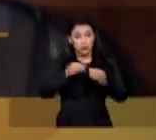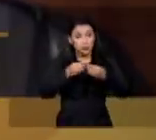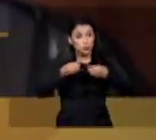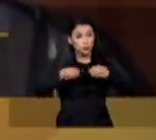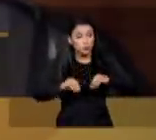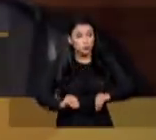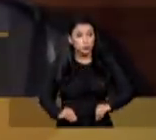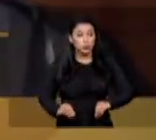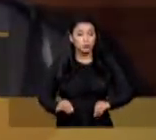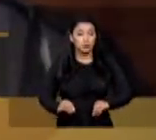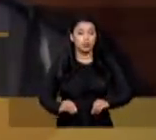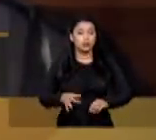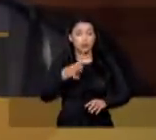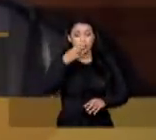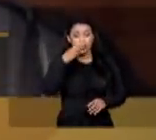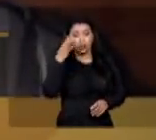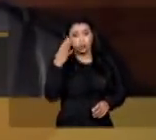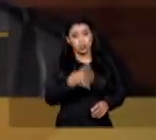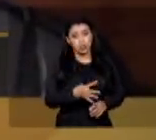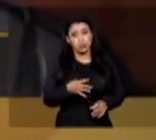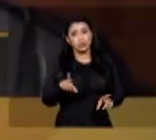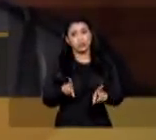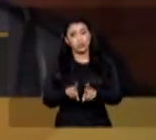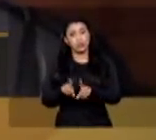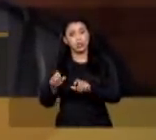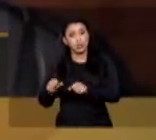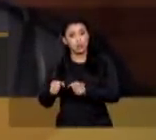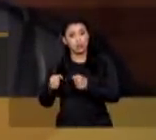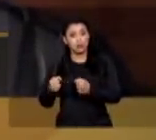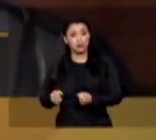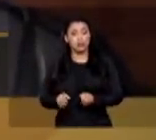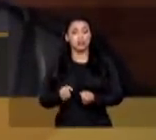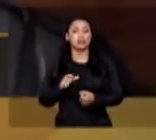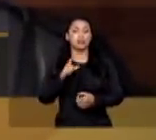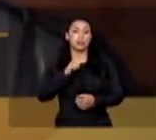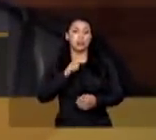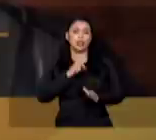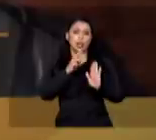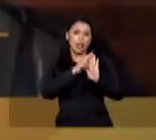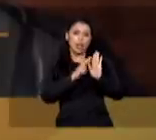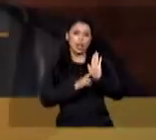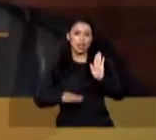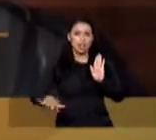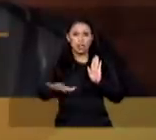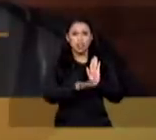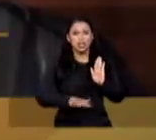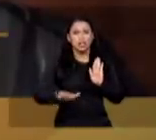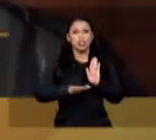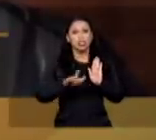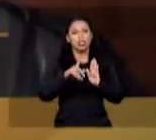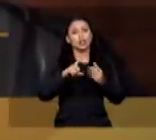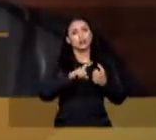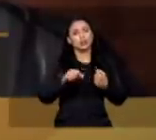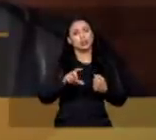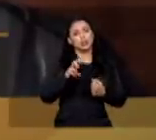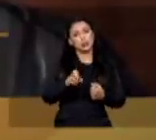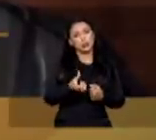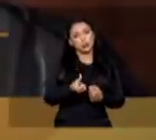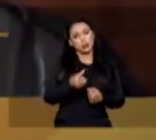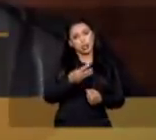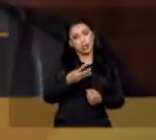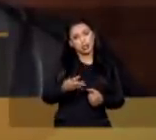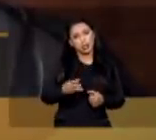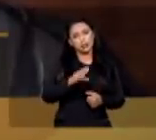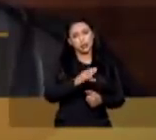prejuízo para a acusação ou para a defesa, conforme preceitua a regra geral prevista no artigo 563 do